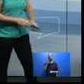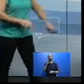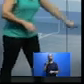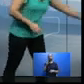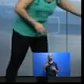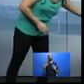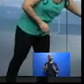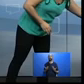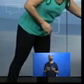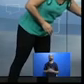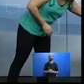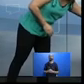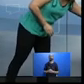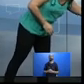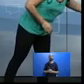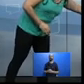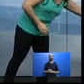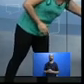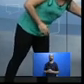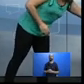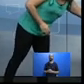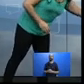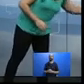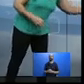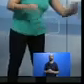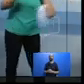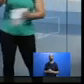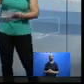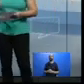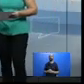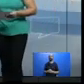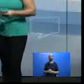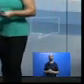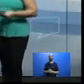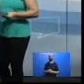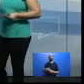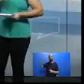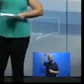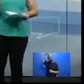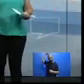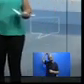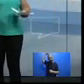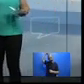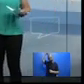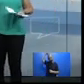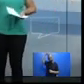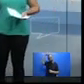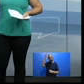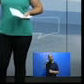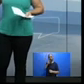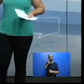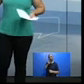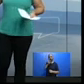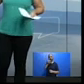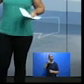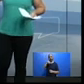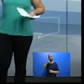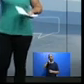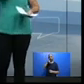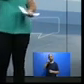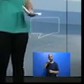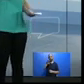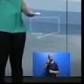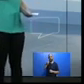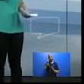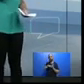Deixa eu pegar aqui para não falar errado. Ó. Aí o rei Francisco I, os portugueses começam a falar, ô